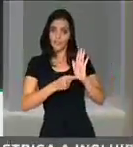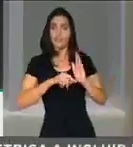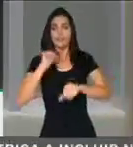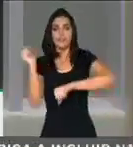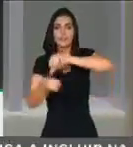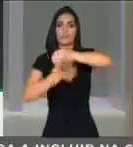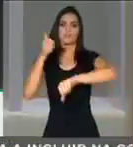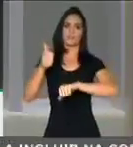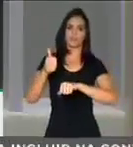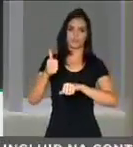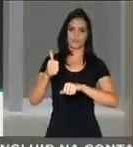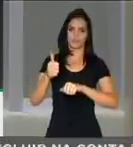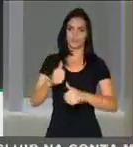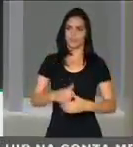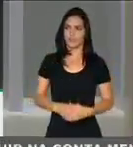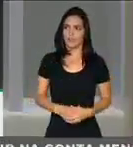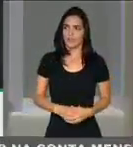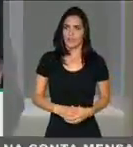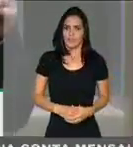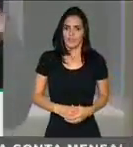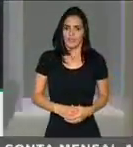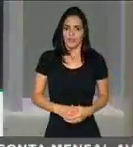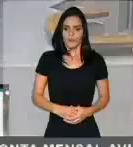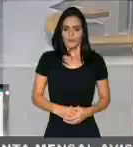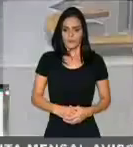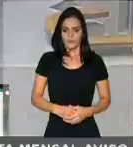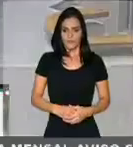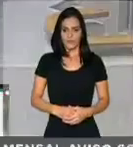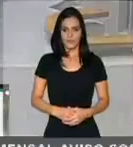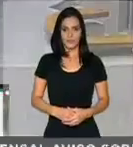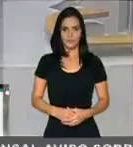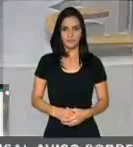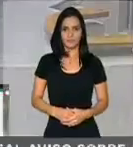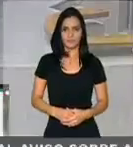os conceitos. Pedido de Vossa